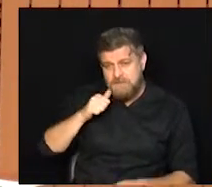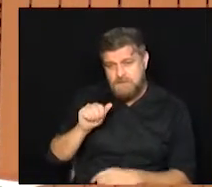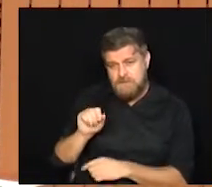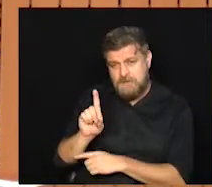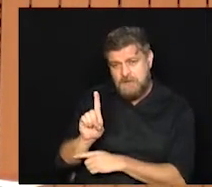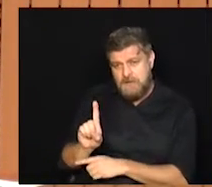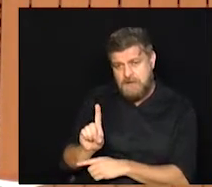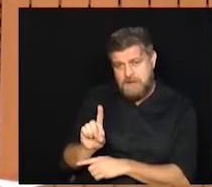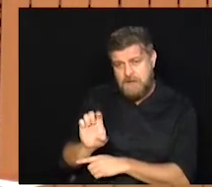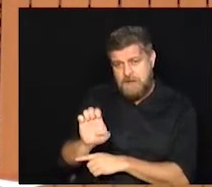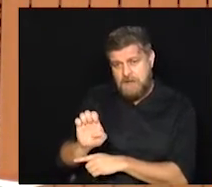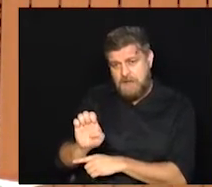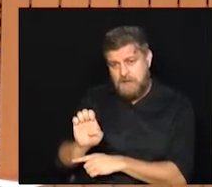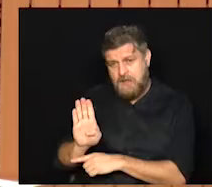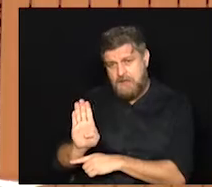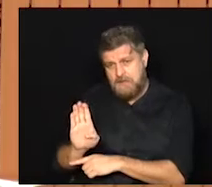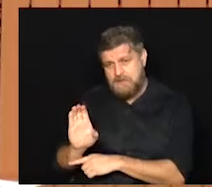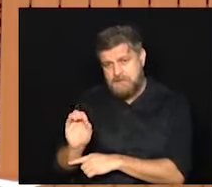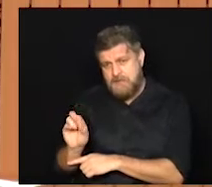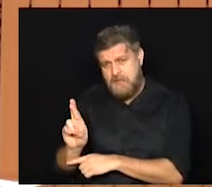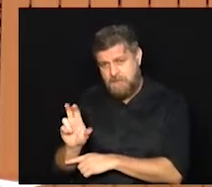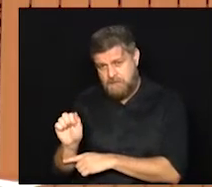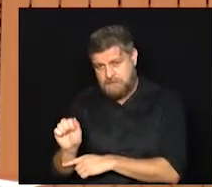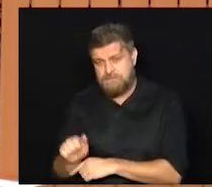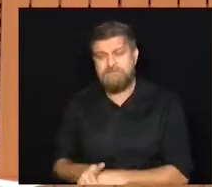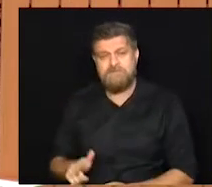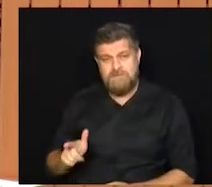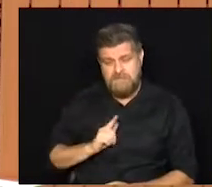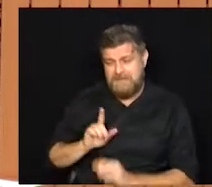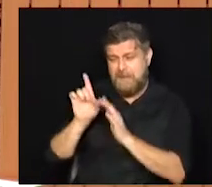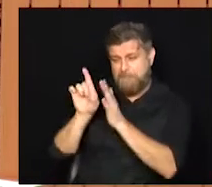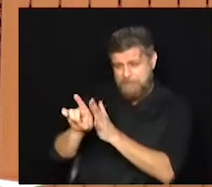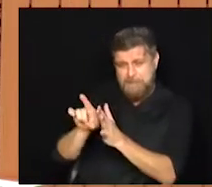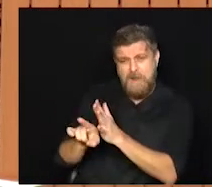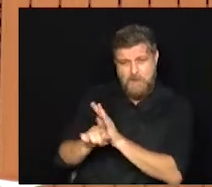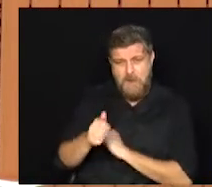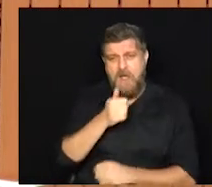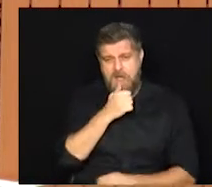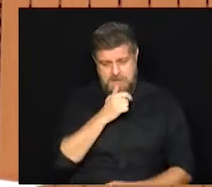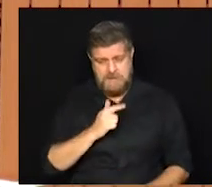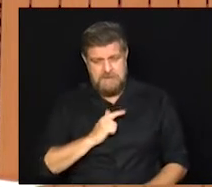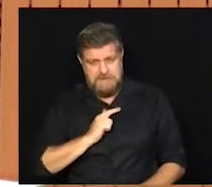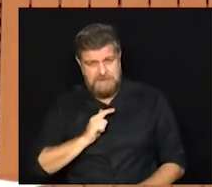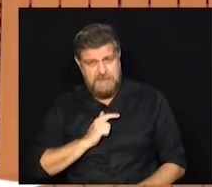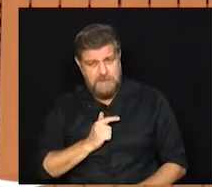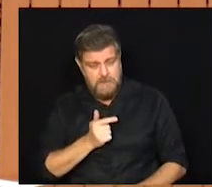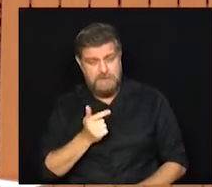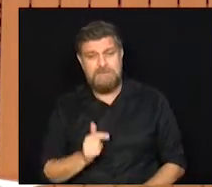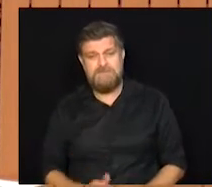Débora, aí que a Priscila falou, que nós vamos ter mais perguntas ainda, mas eu gostaria que você desse